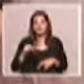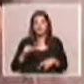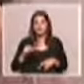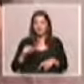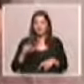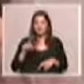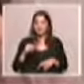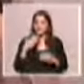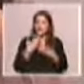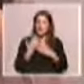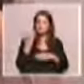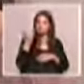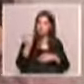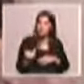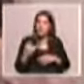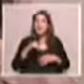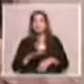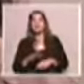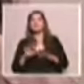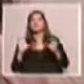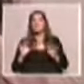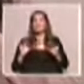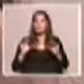de emagrecimento, mas com uma gordura